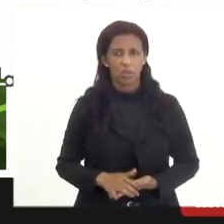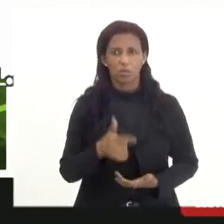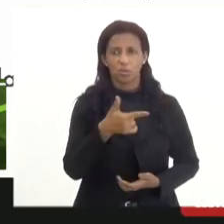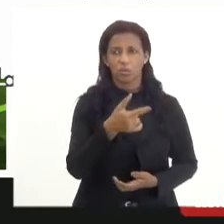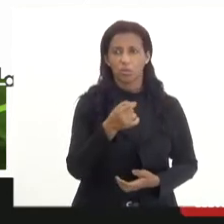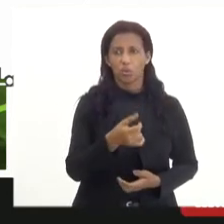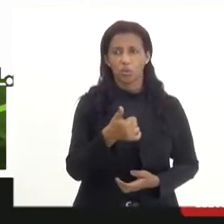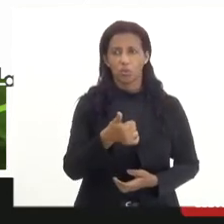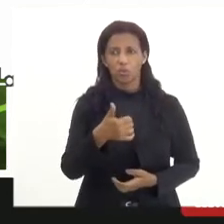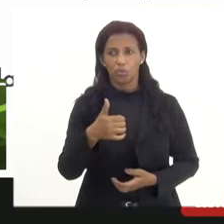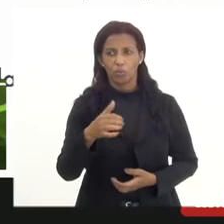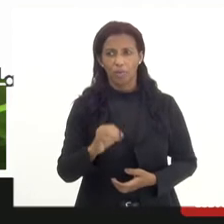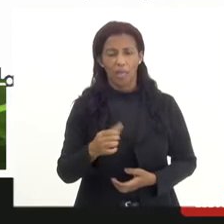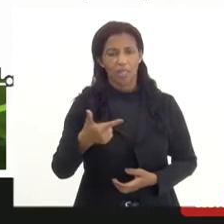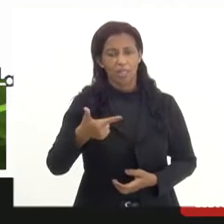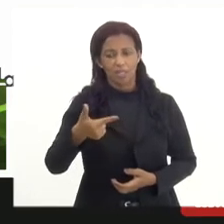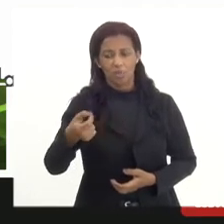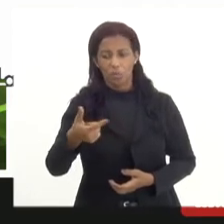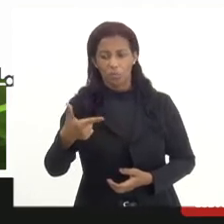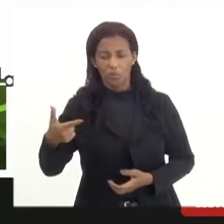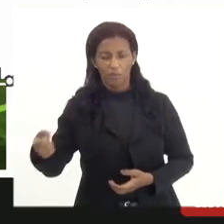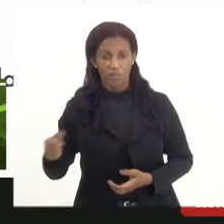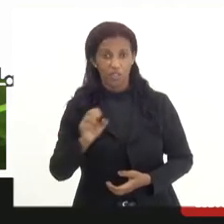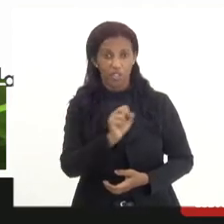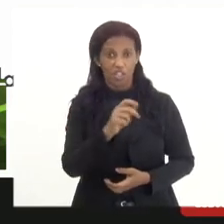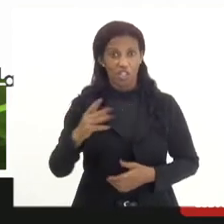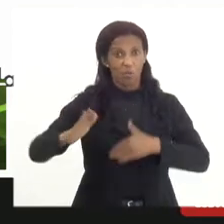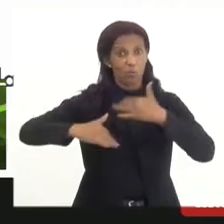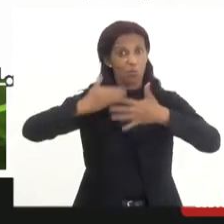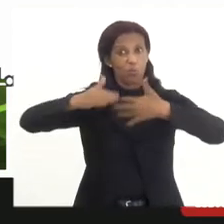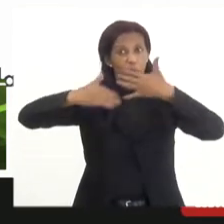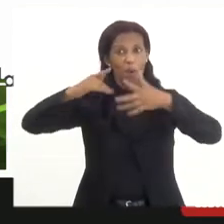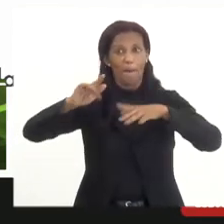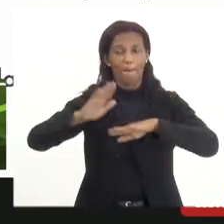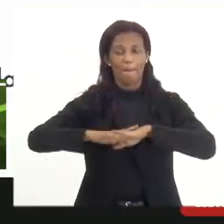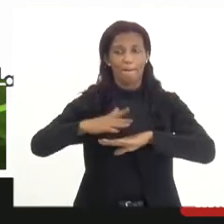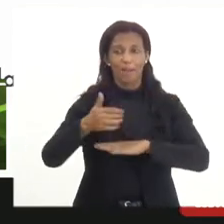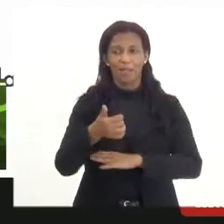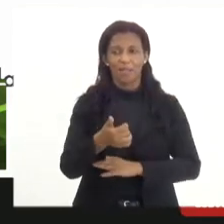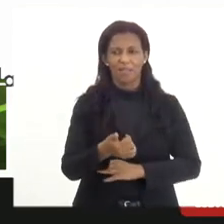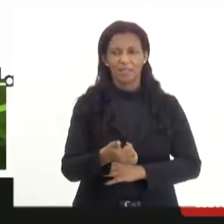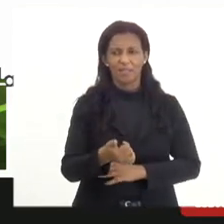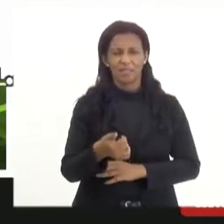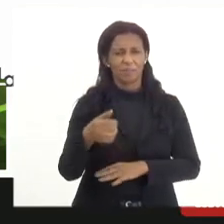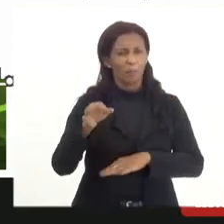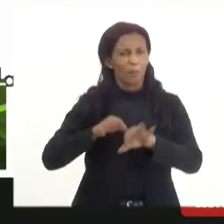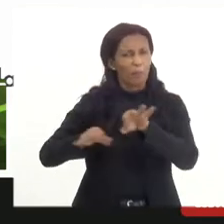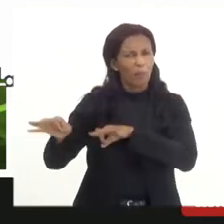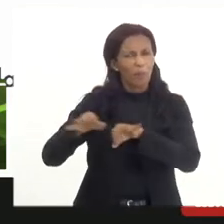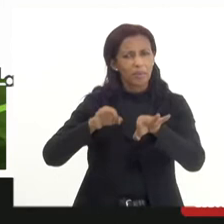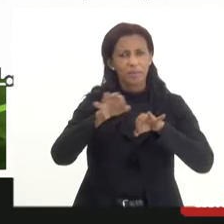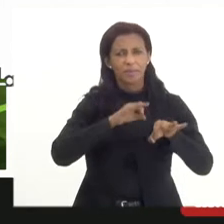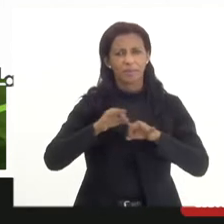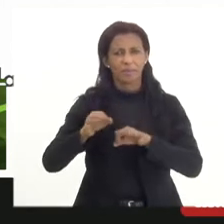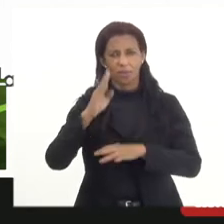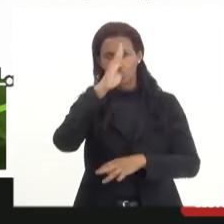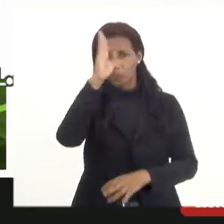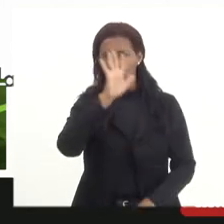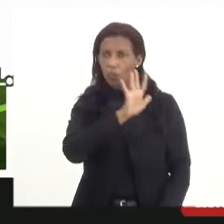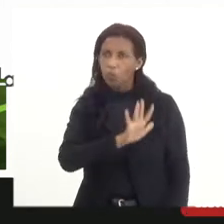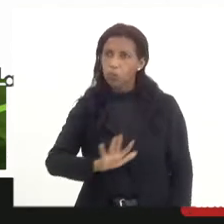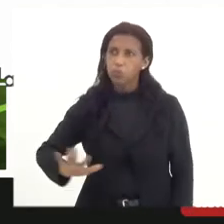a 2020, a Shell desenvolveu cerca de 160 projetos no Brasil